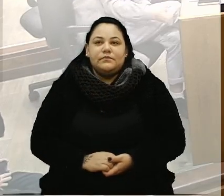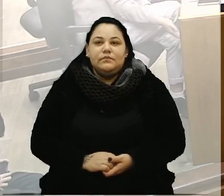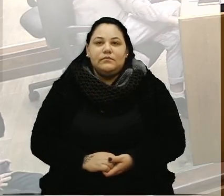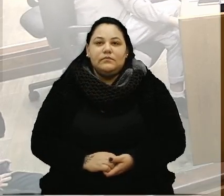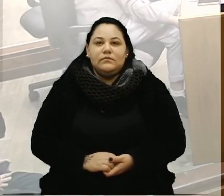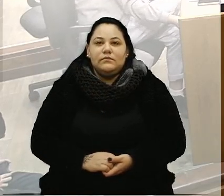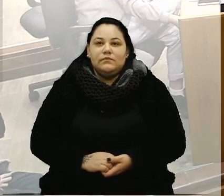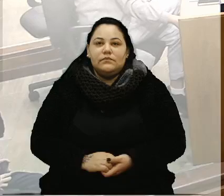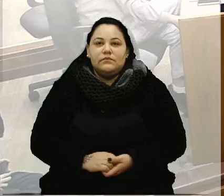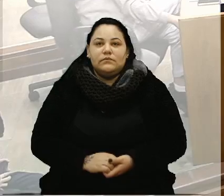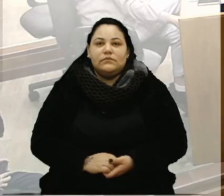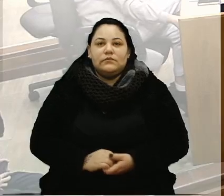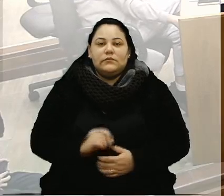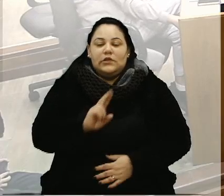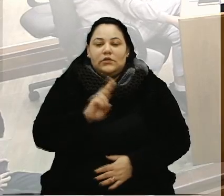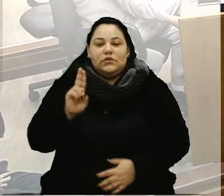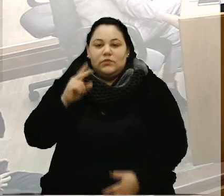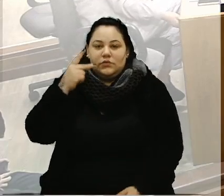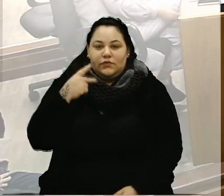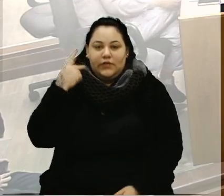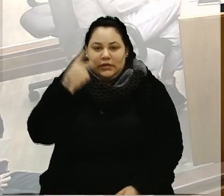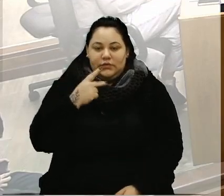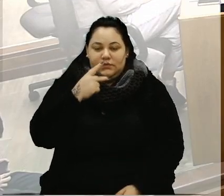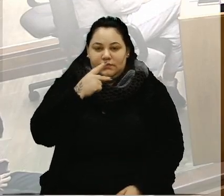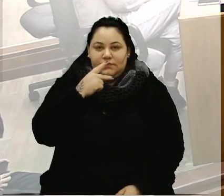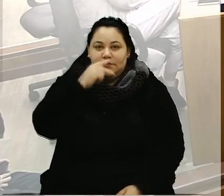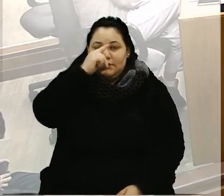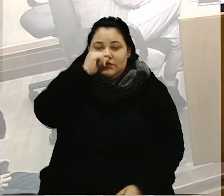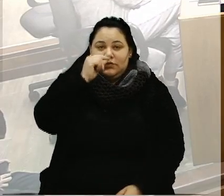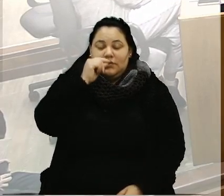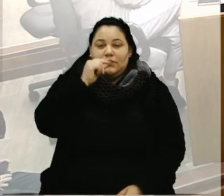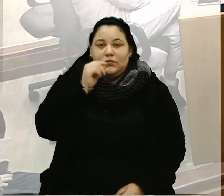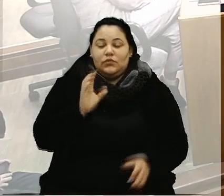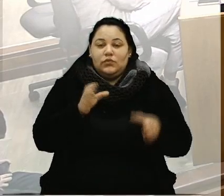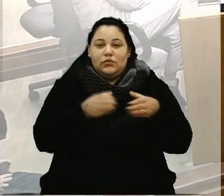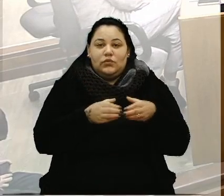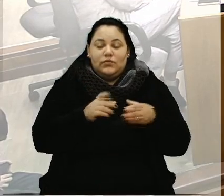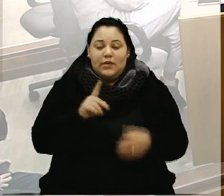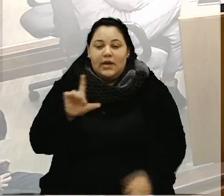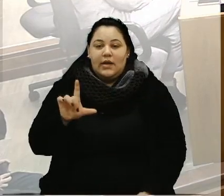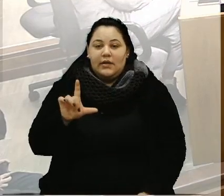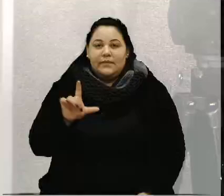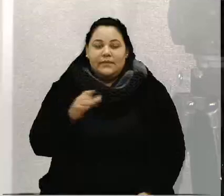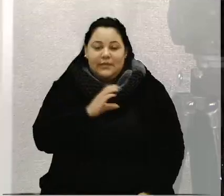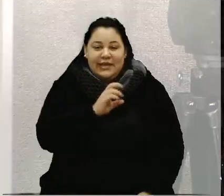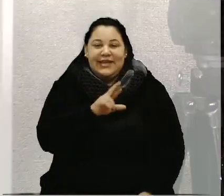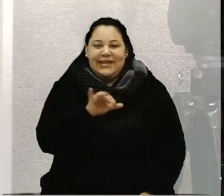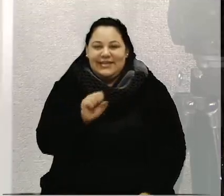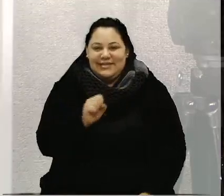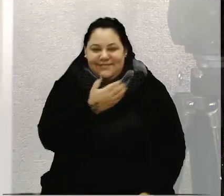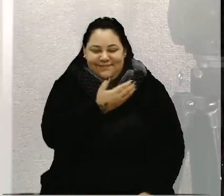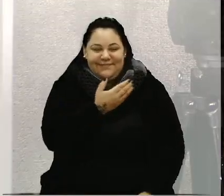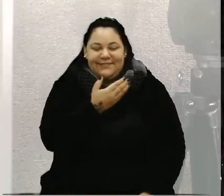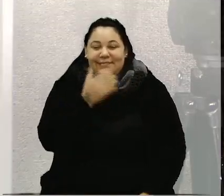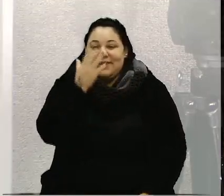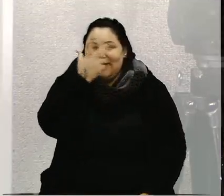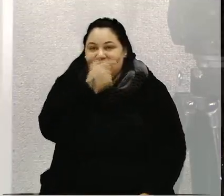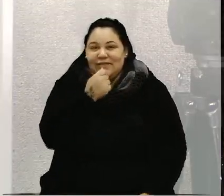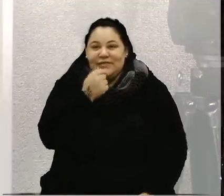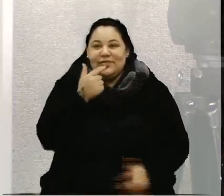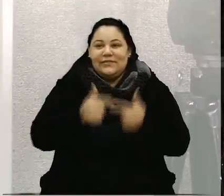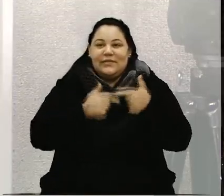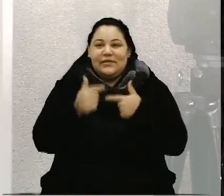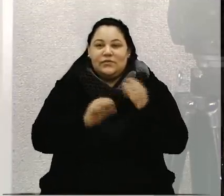Em nome do vereador Fantinel, bancada do PL. Cristiane, que lindo trabalho, tem o projeto de